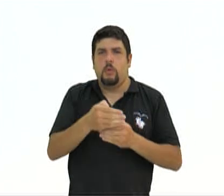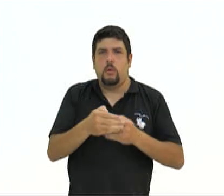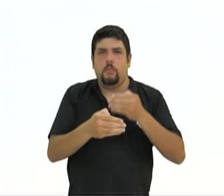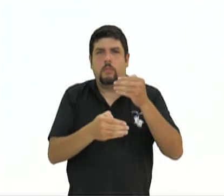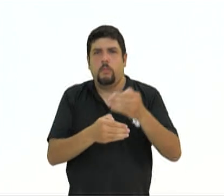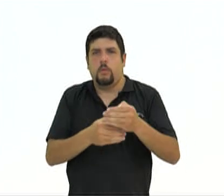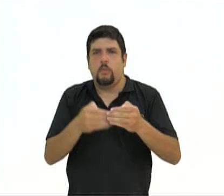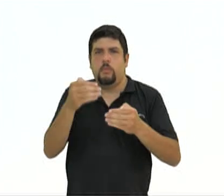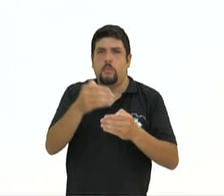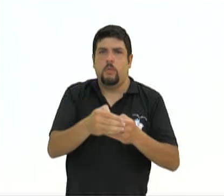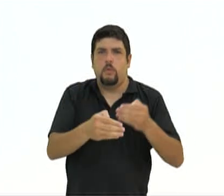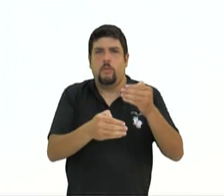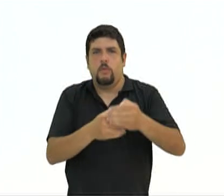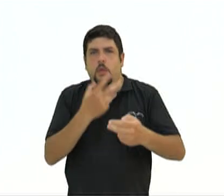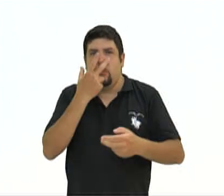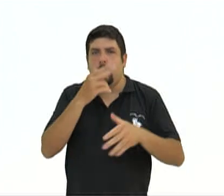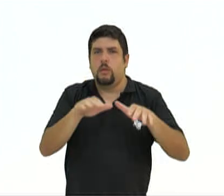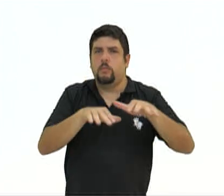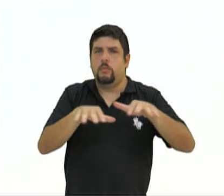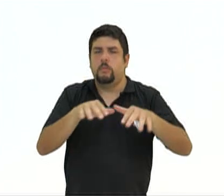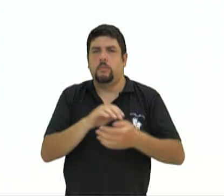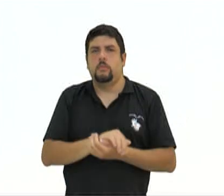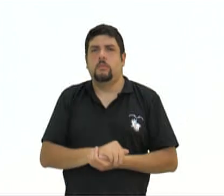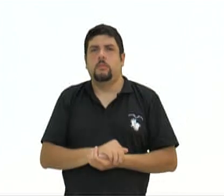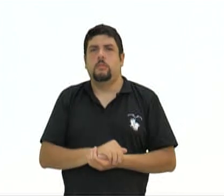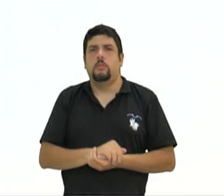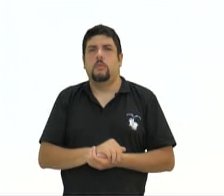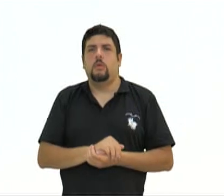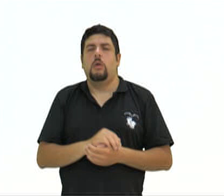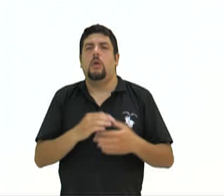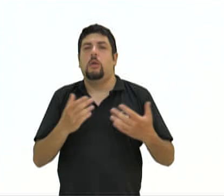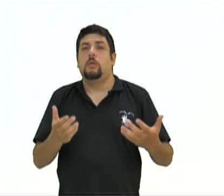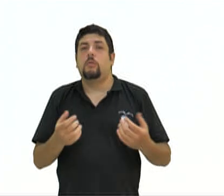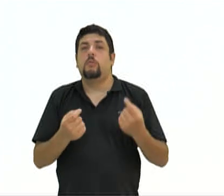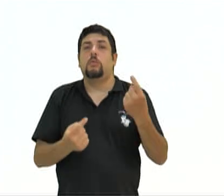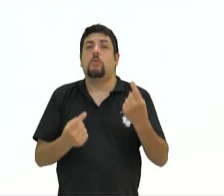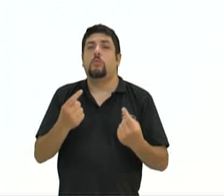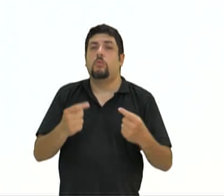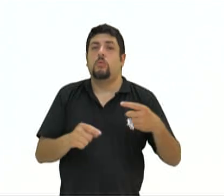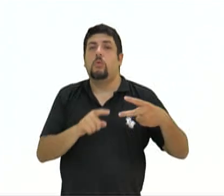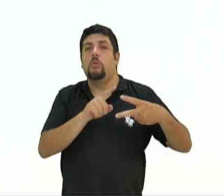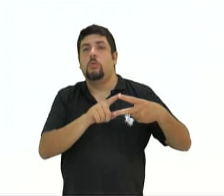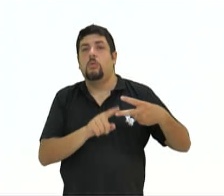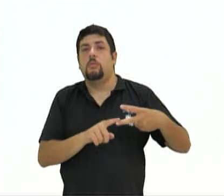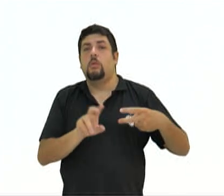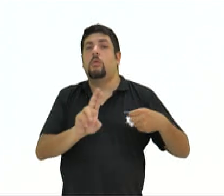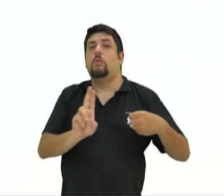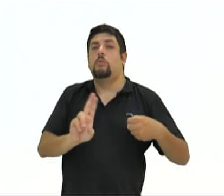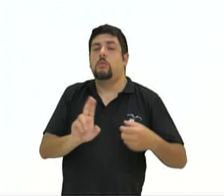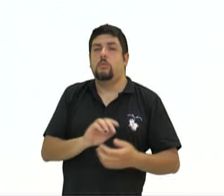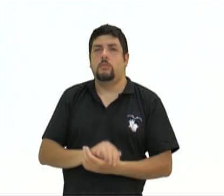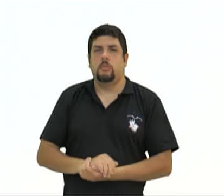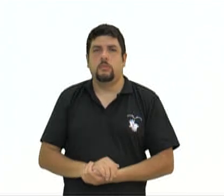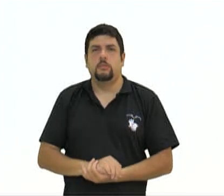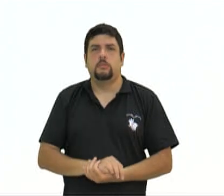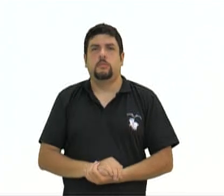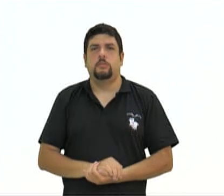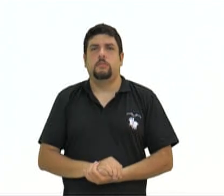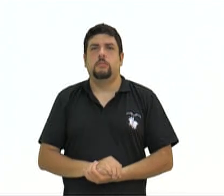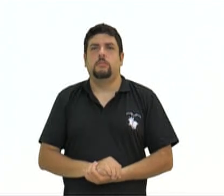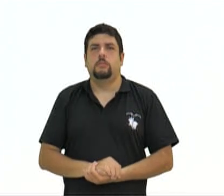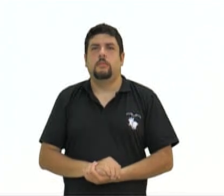sensação que estavam se movendo. Nós estamos falando exatamente do cinetoscópio e do praxinoscópio ou do cinematógrafo e